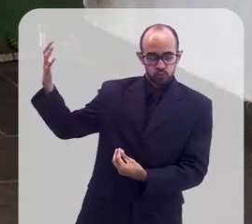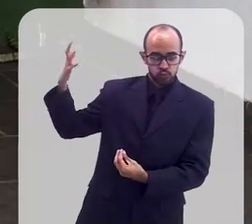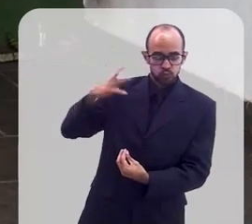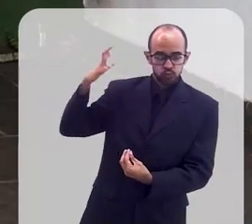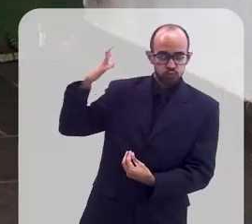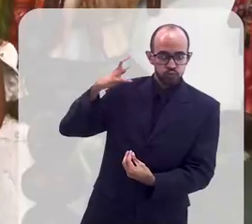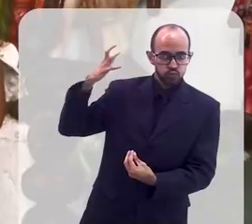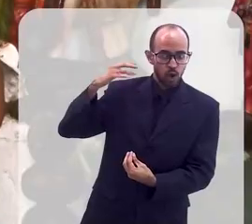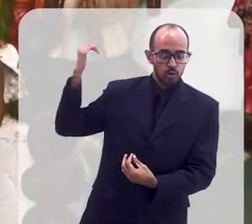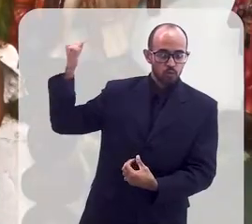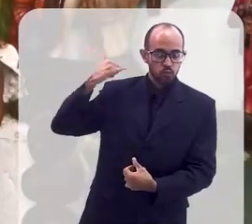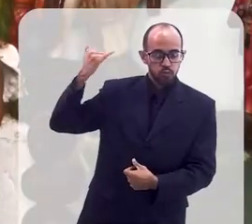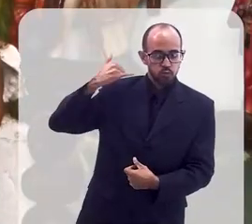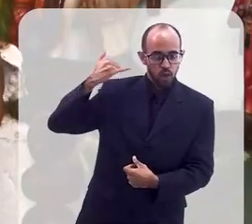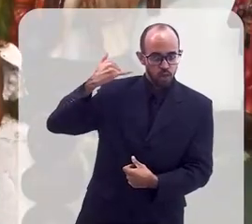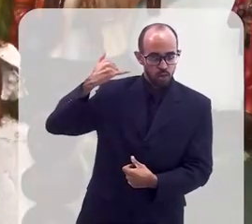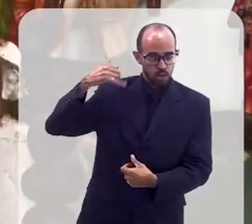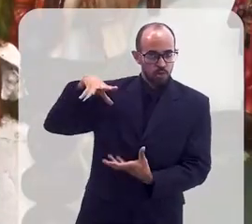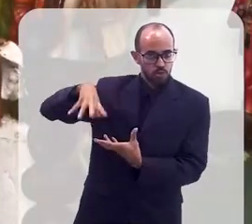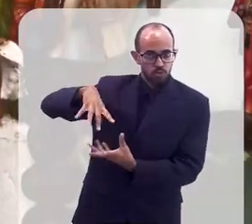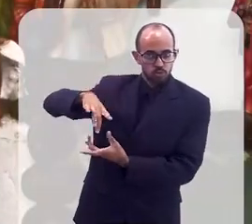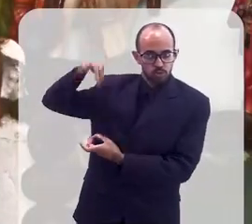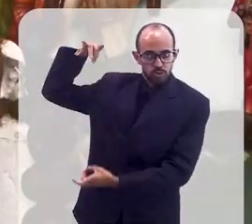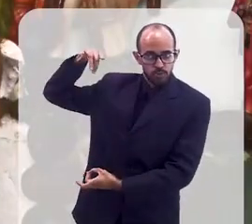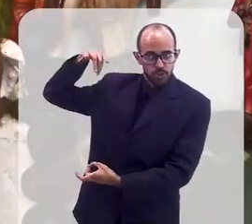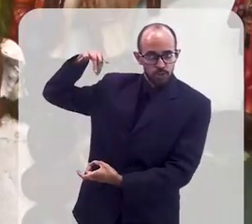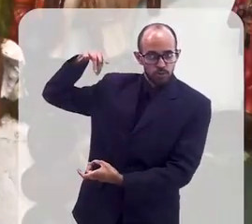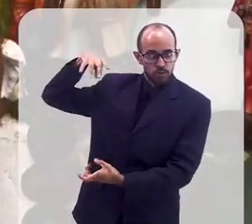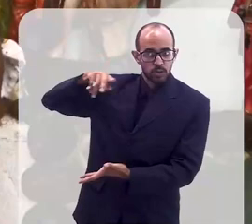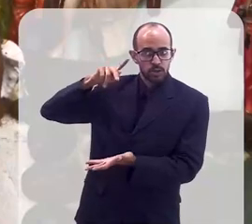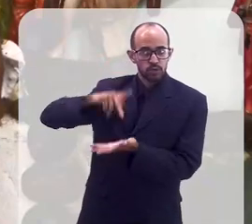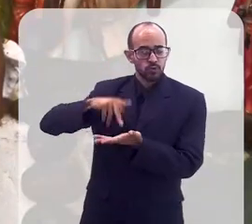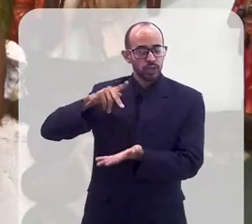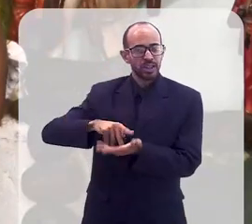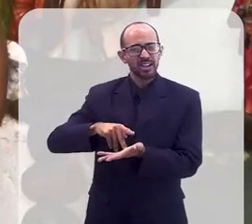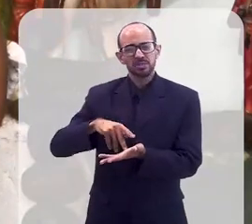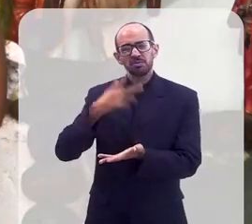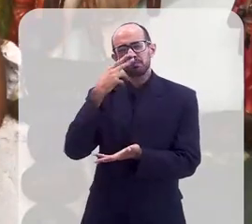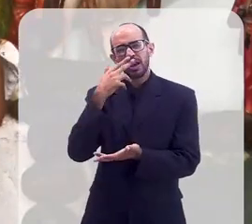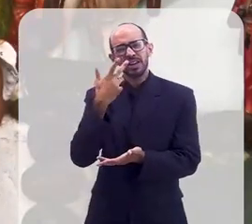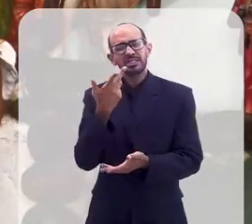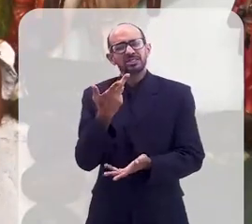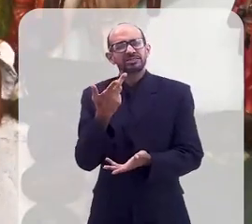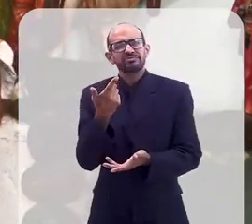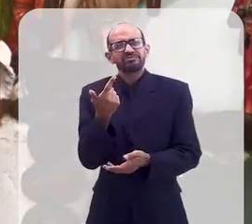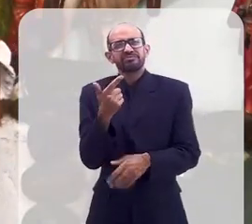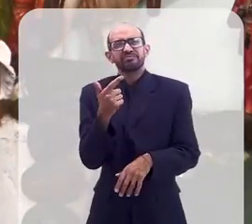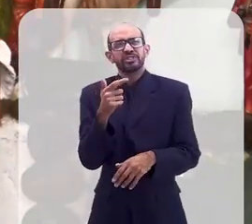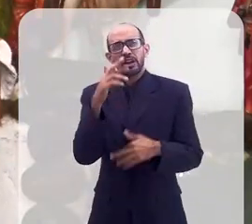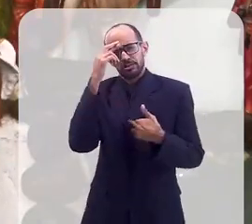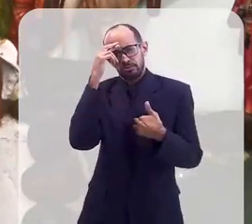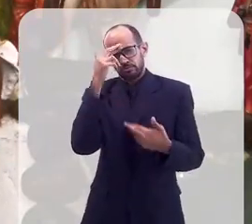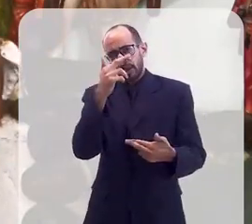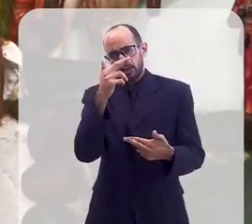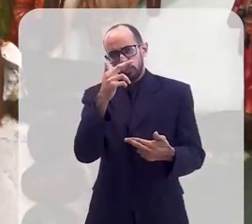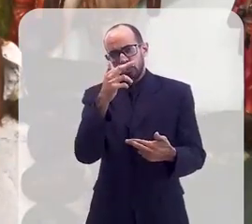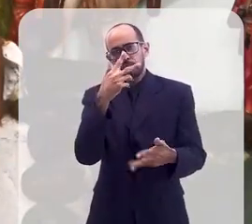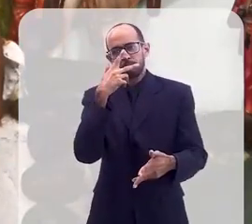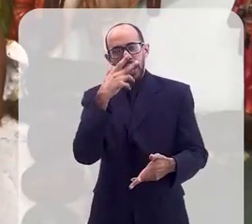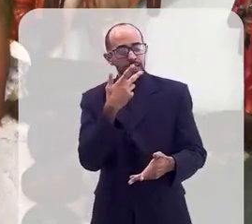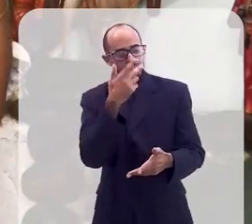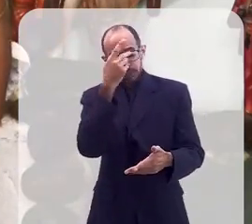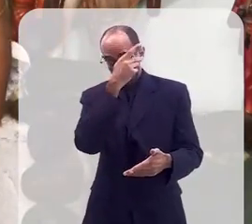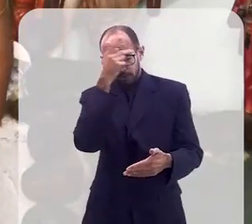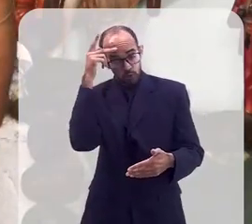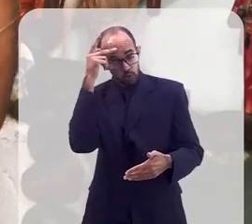a entidade, e de uma forma realmente vulgar. Então, eu acho que as pessoas não entendem,